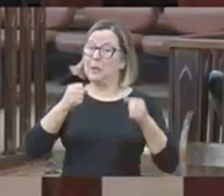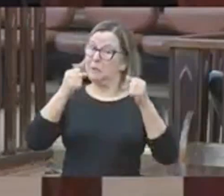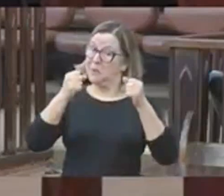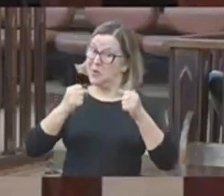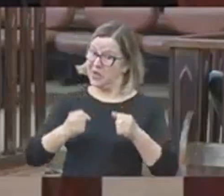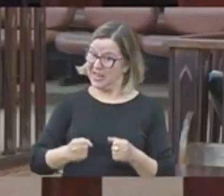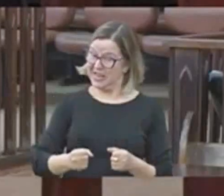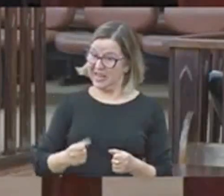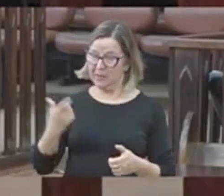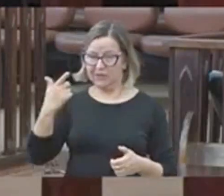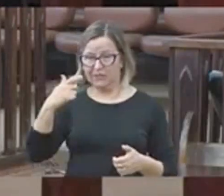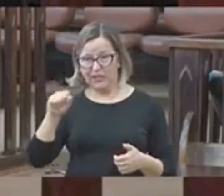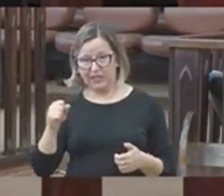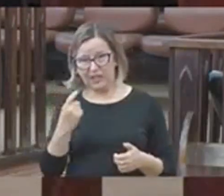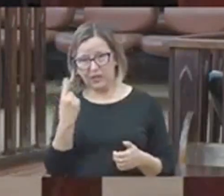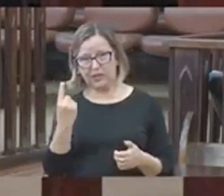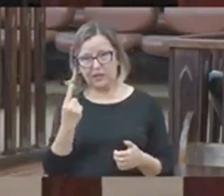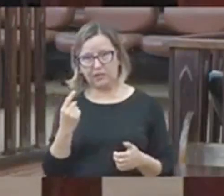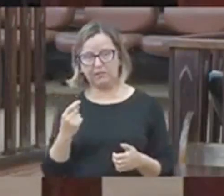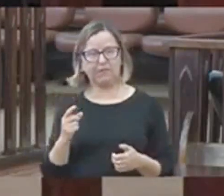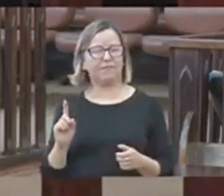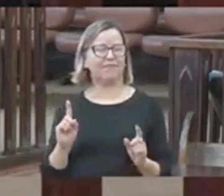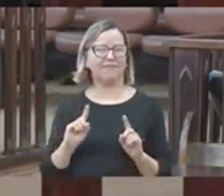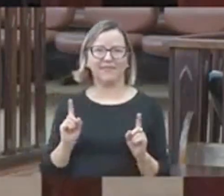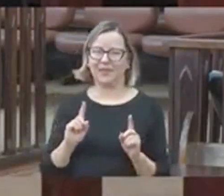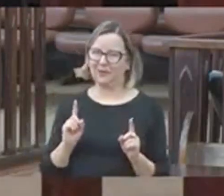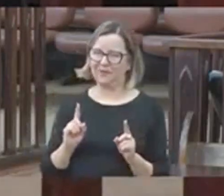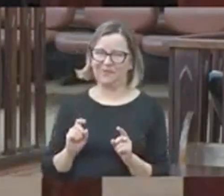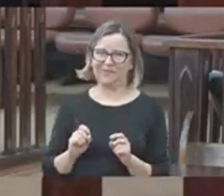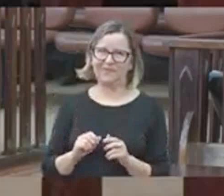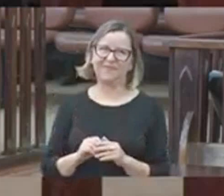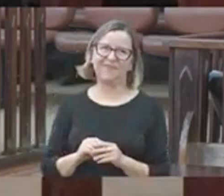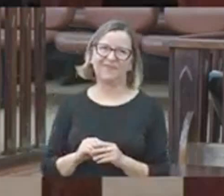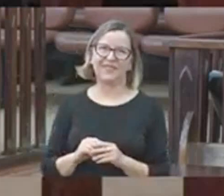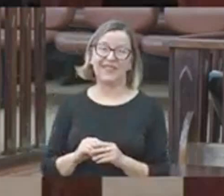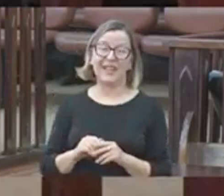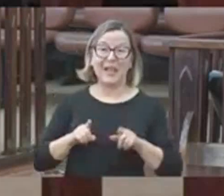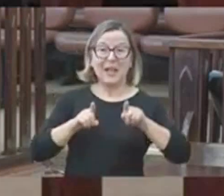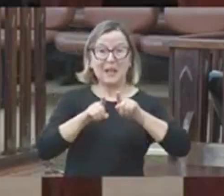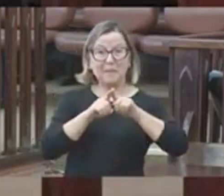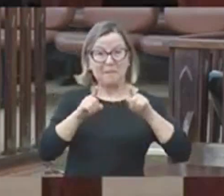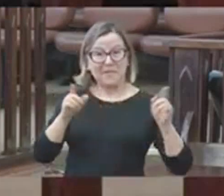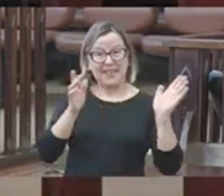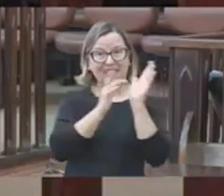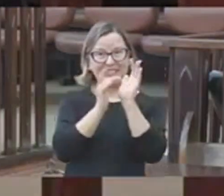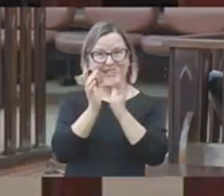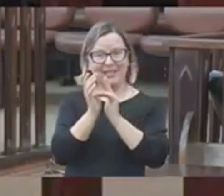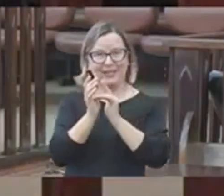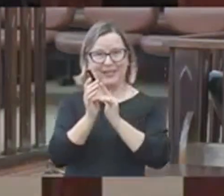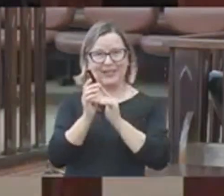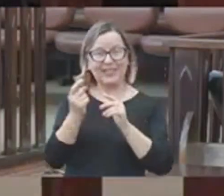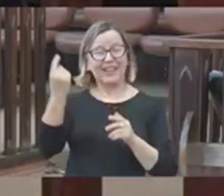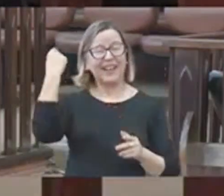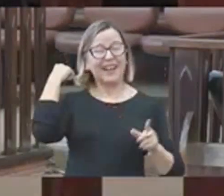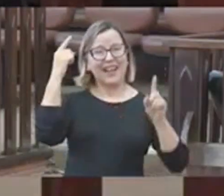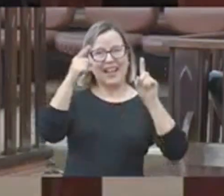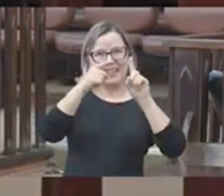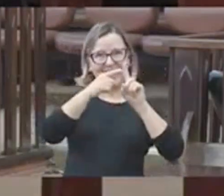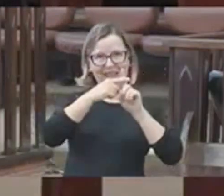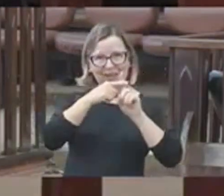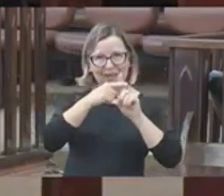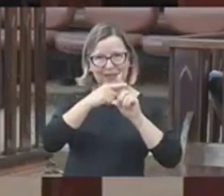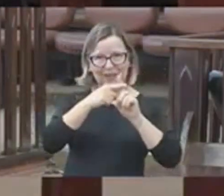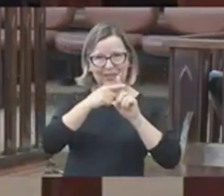a realidade de Deus que diz assim: está consumado. Jesus Cristo disse isso na